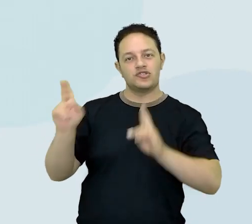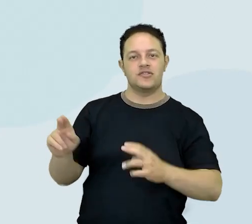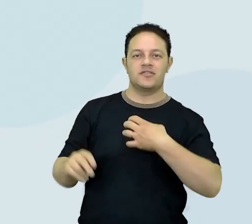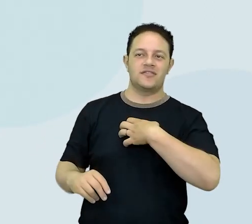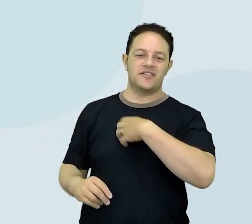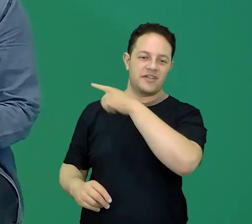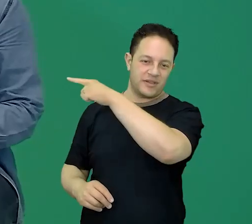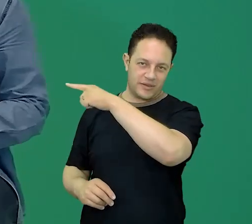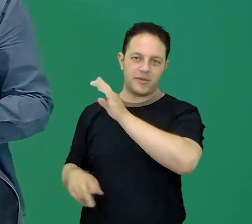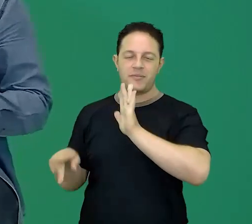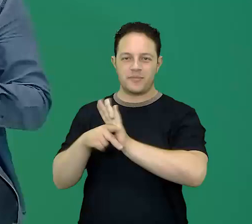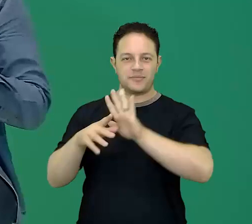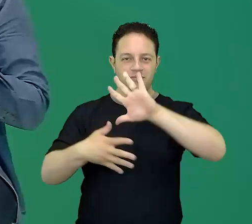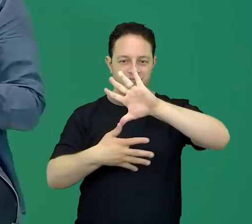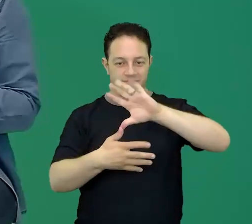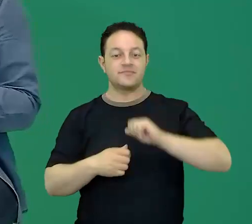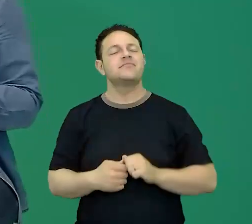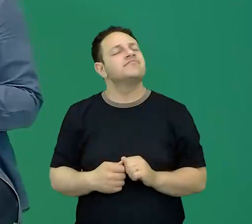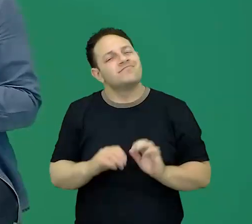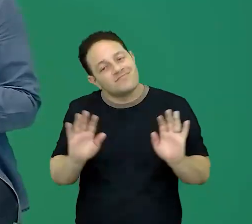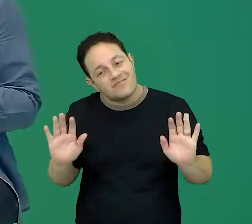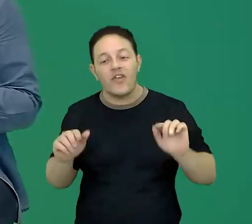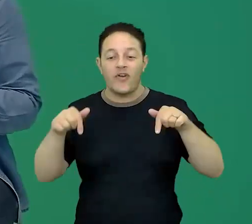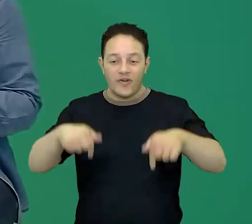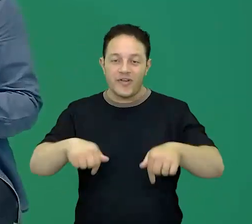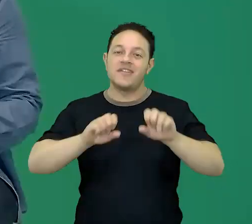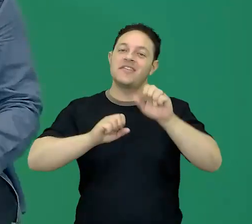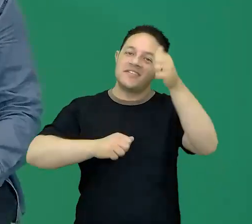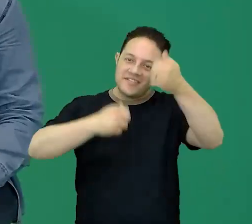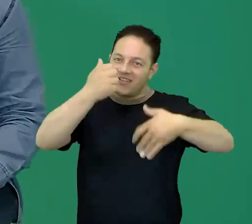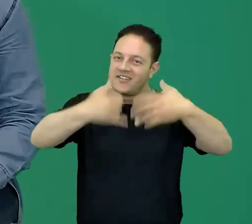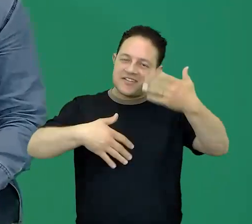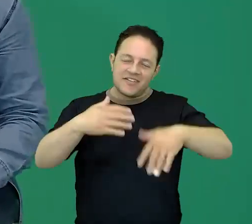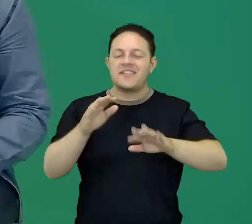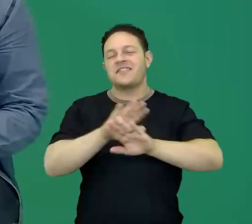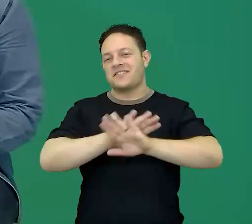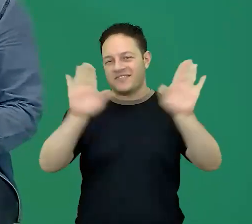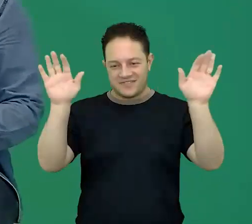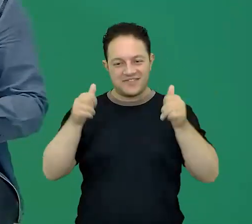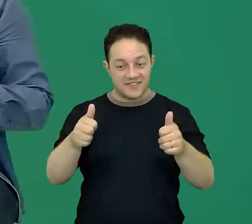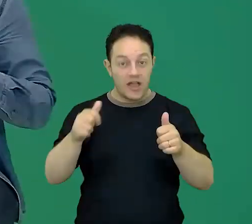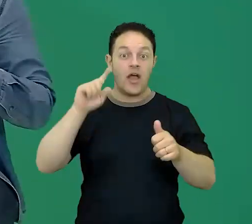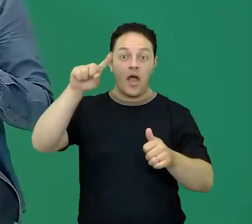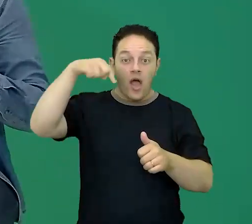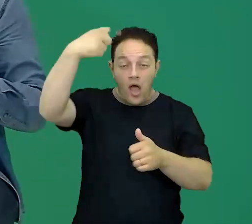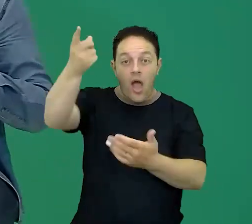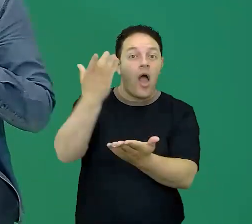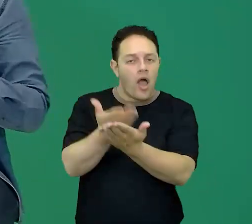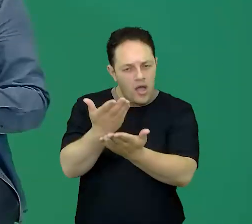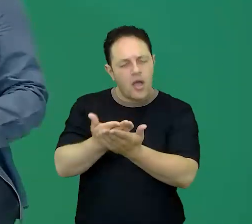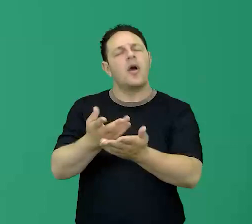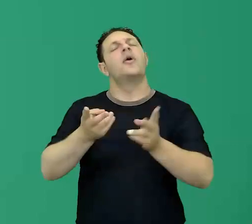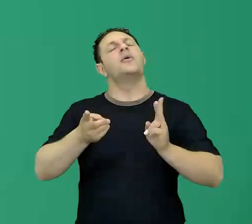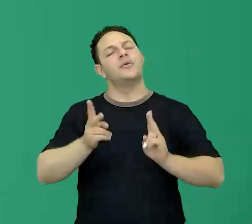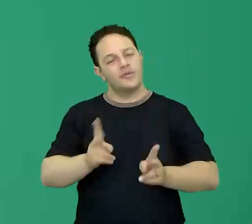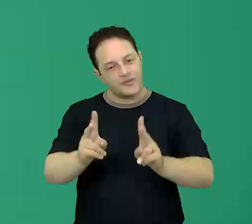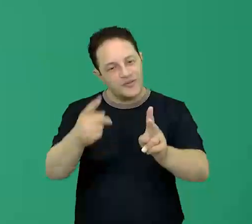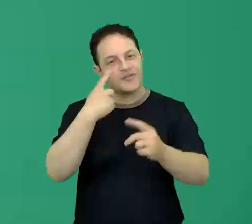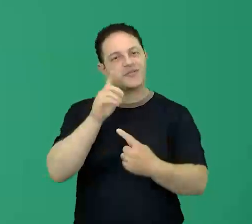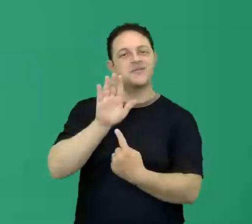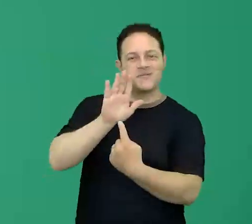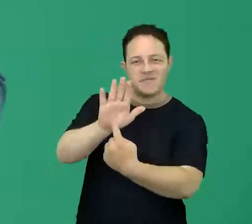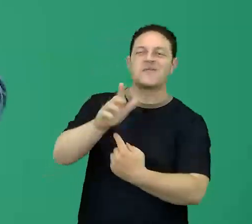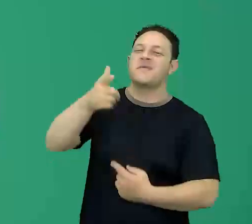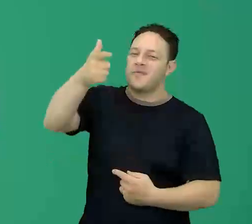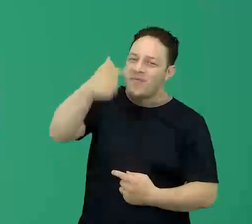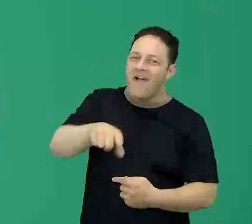padrão. Tudo bem? Então, basicamente é isso por hoje, pessoal. Na próxima aula eu vou continuar aí